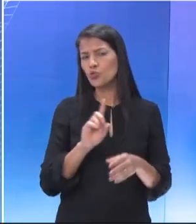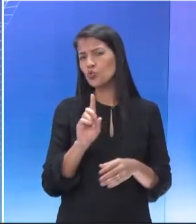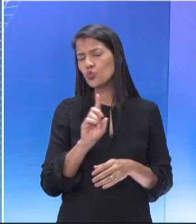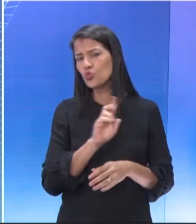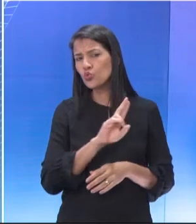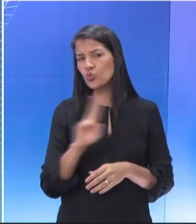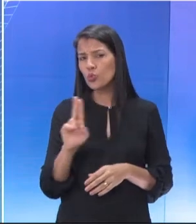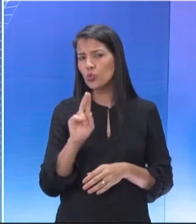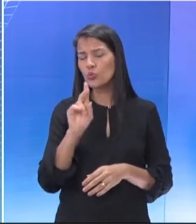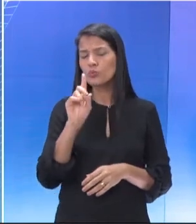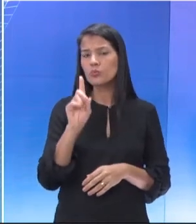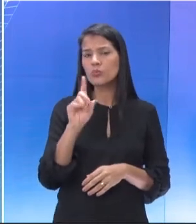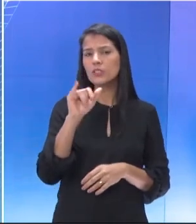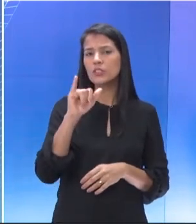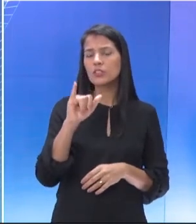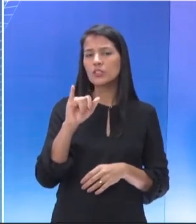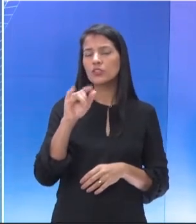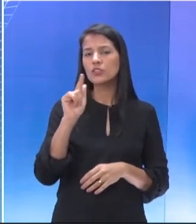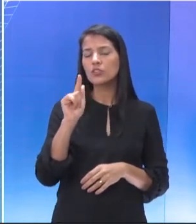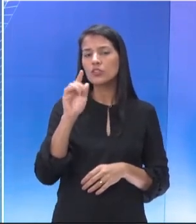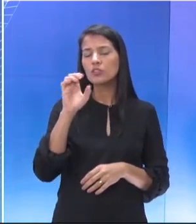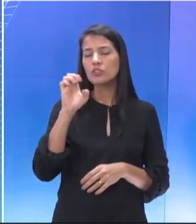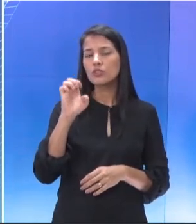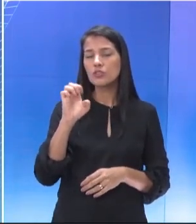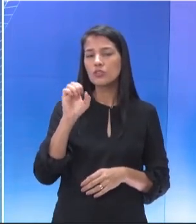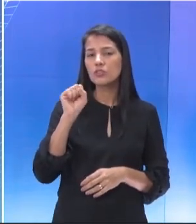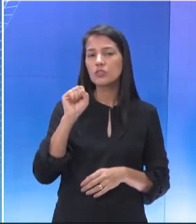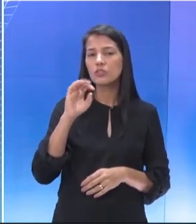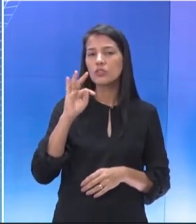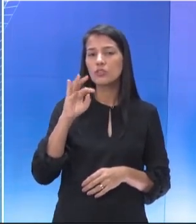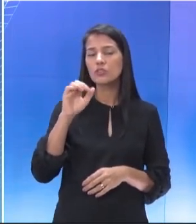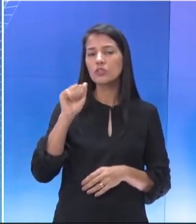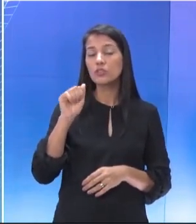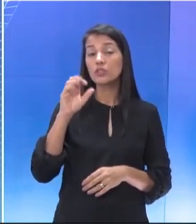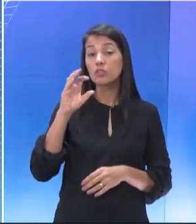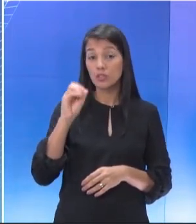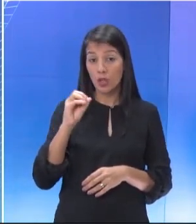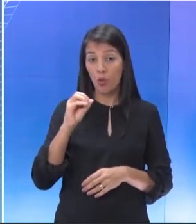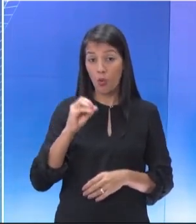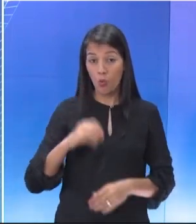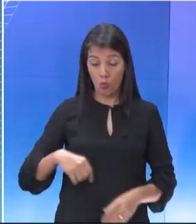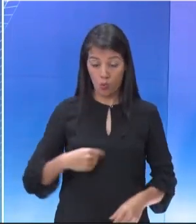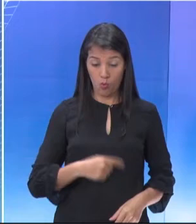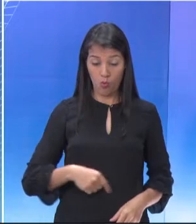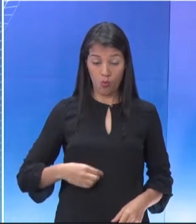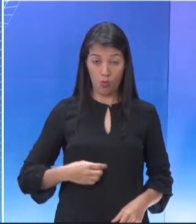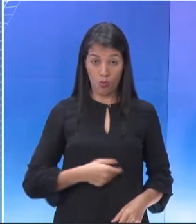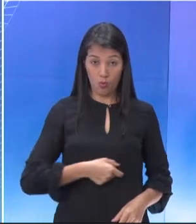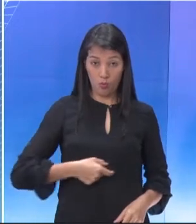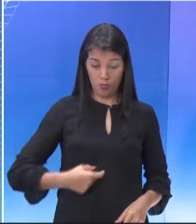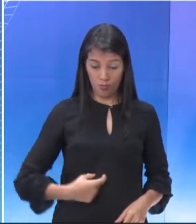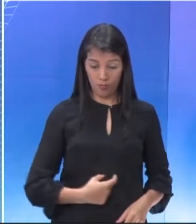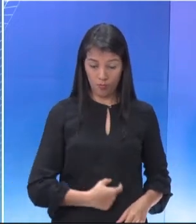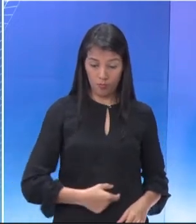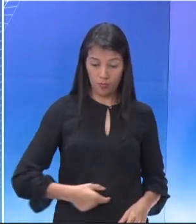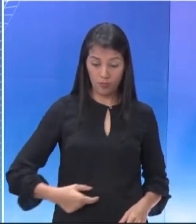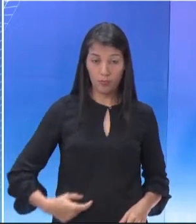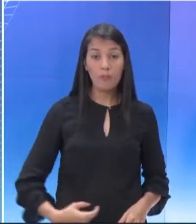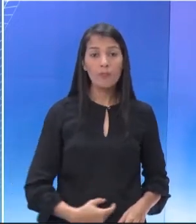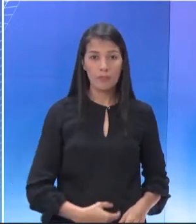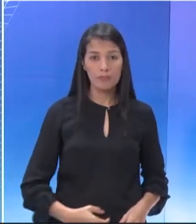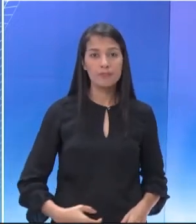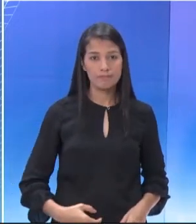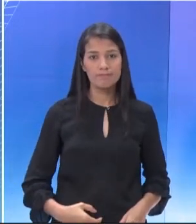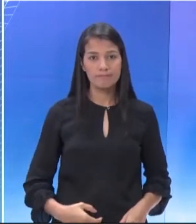vai acontecer principalmente lá no intestino. Mas acontece no estômago,